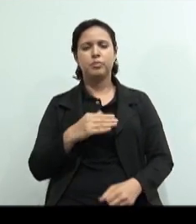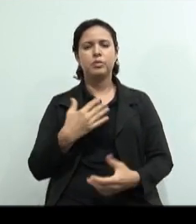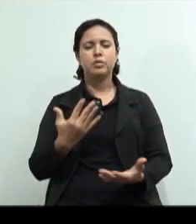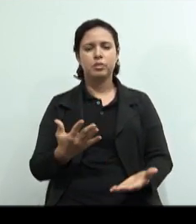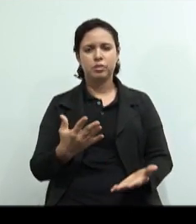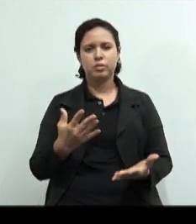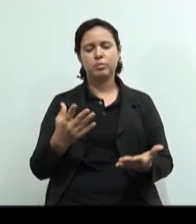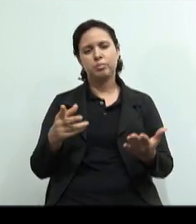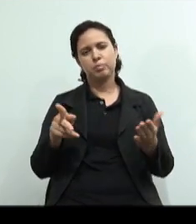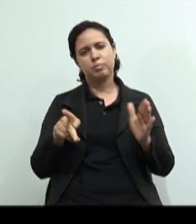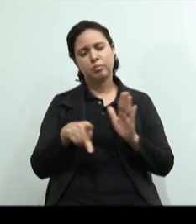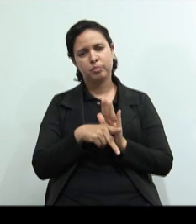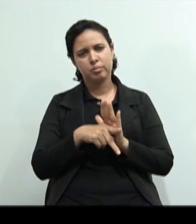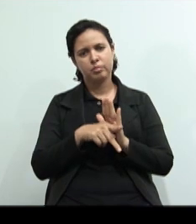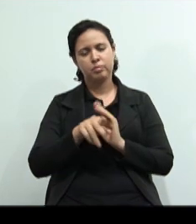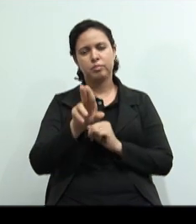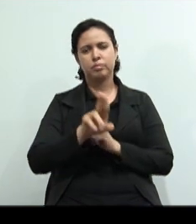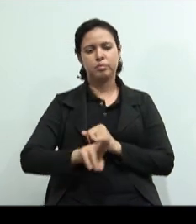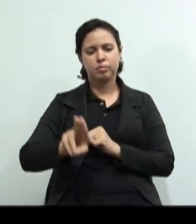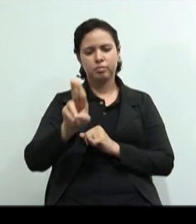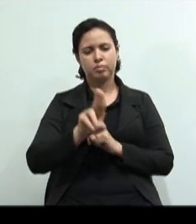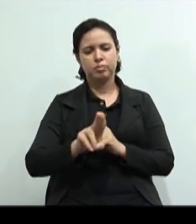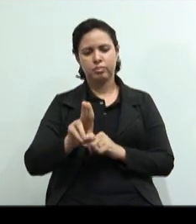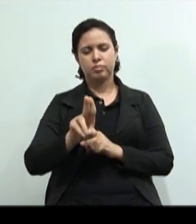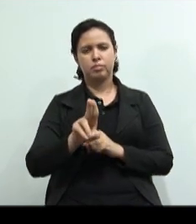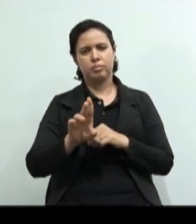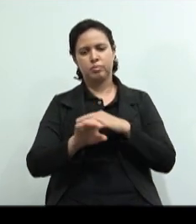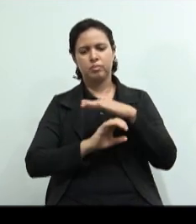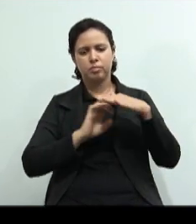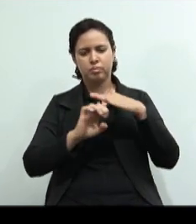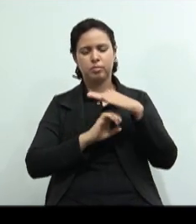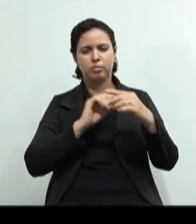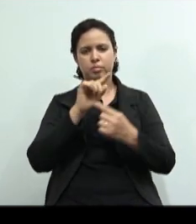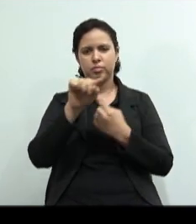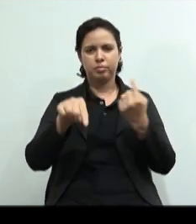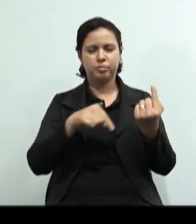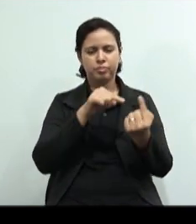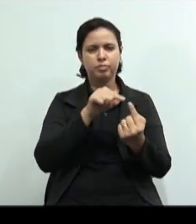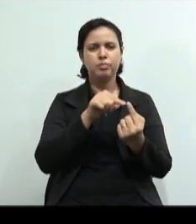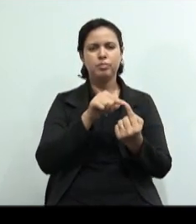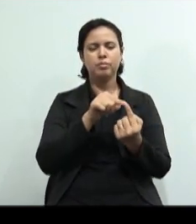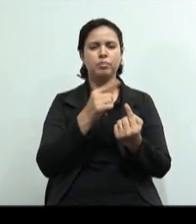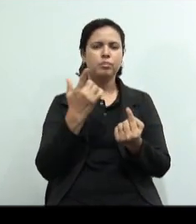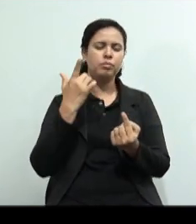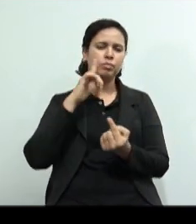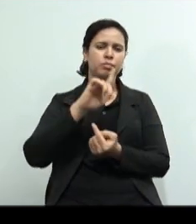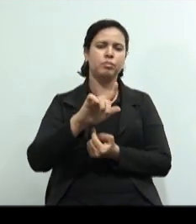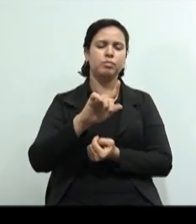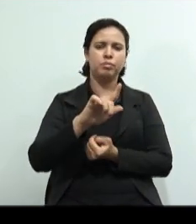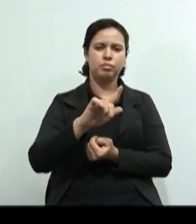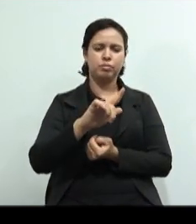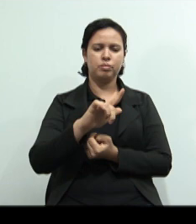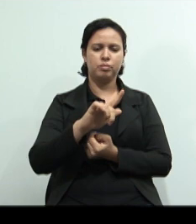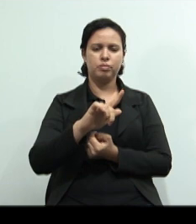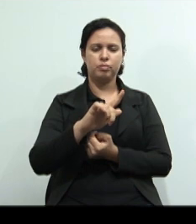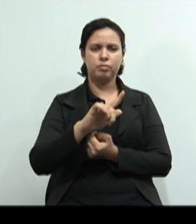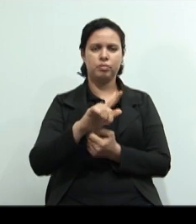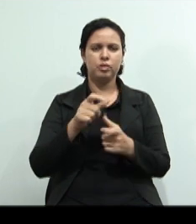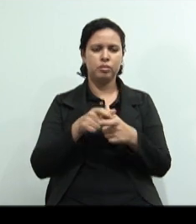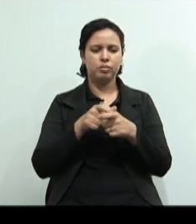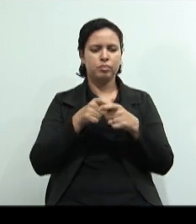sendo utilizado nas empresas com o objetivo de alcançar um índice maior